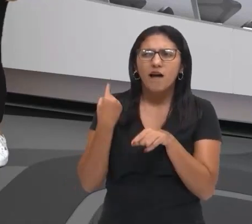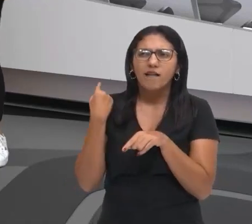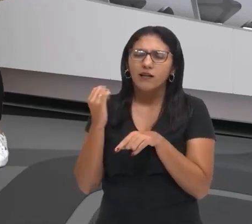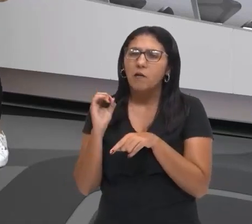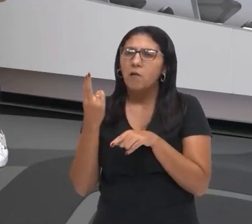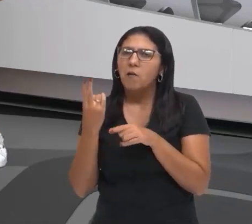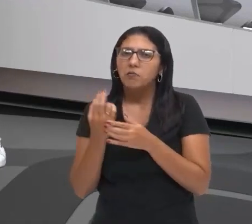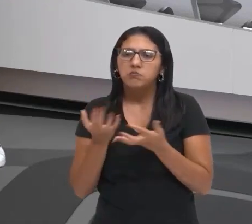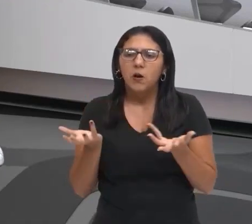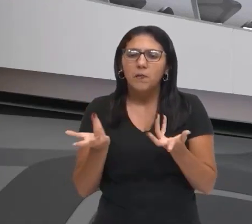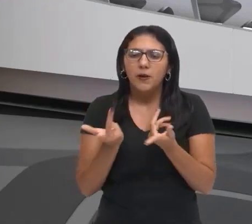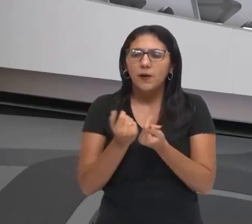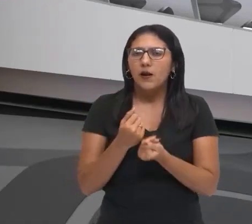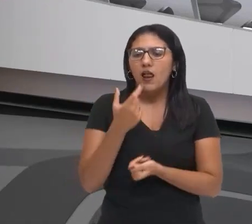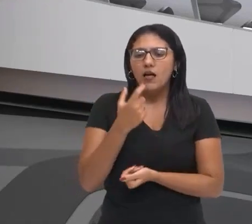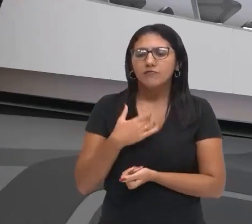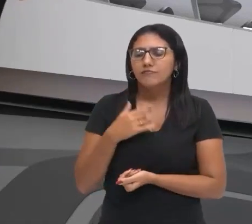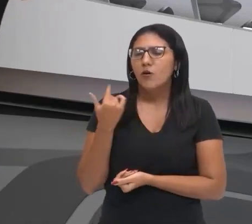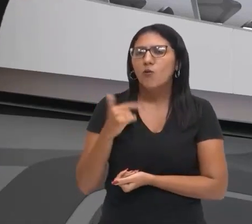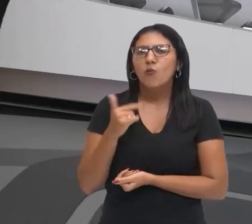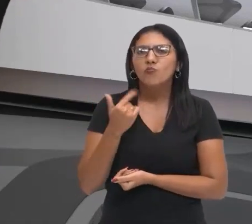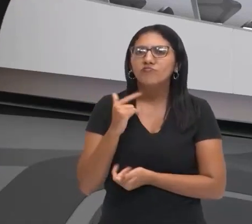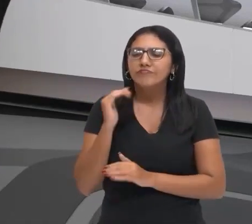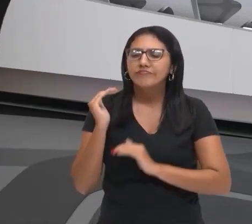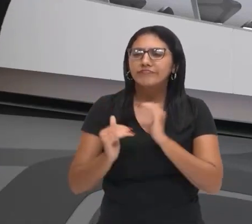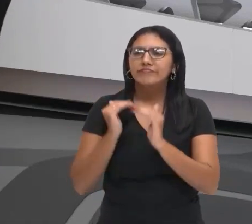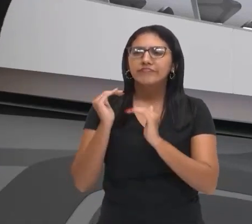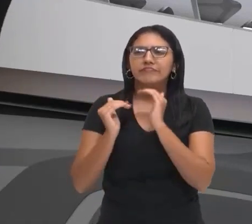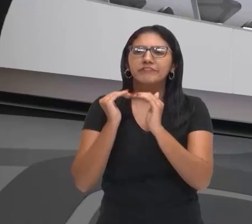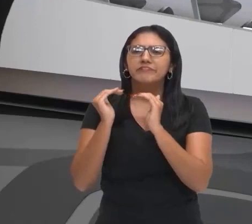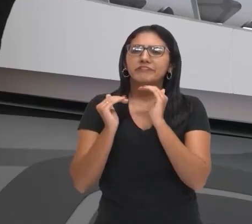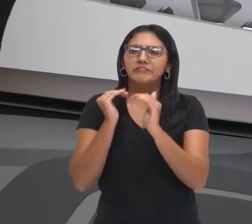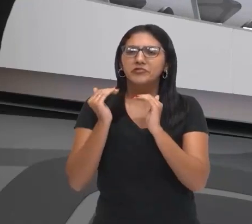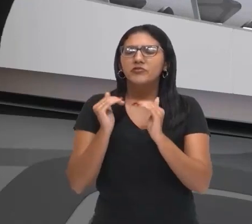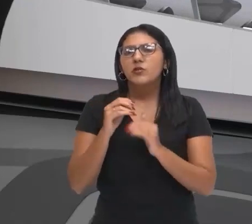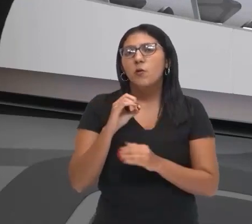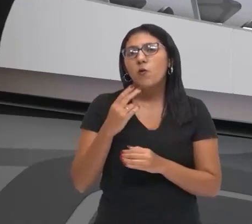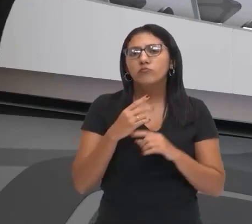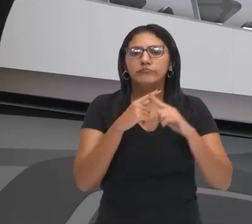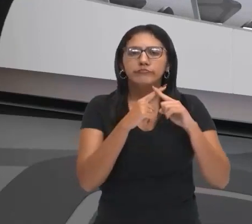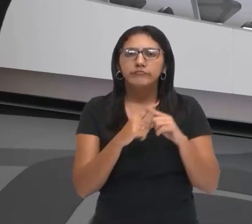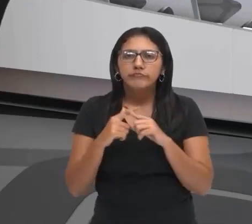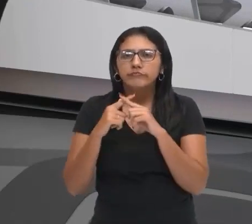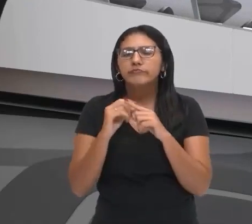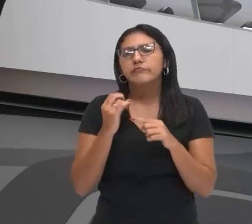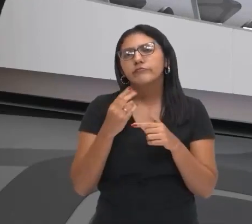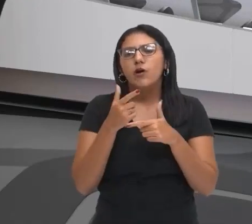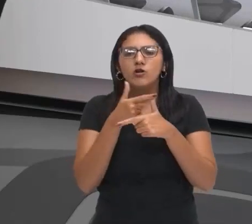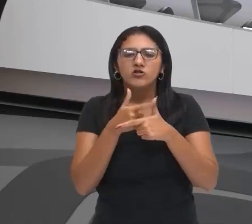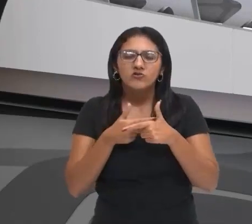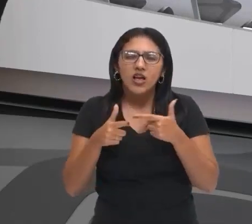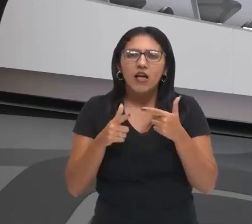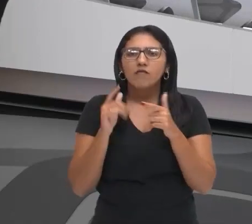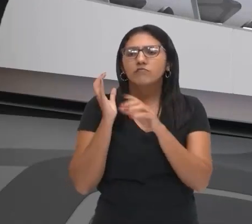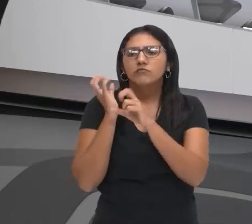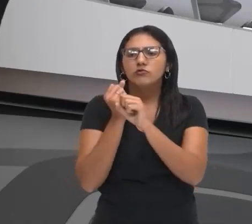alguma habilidade que eu não desenvolvi completamente, que pode ser a multiplicação, a divisão, a somatória, que